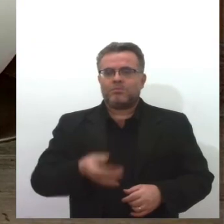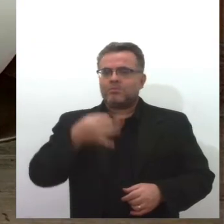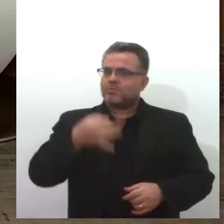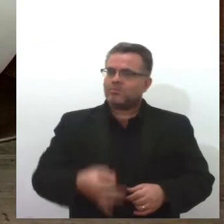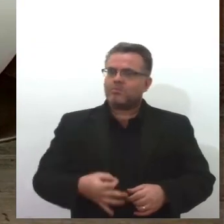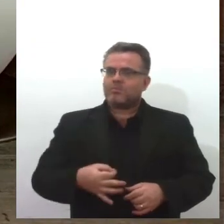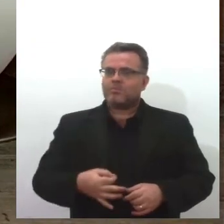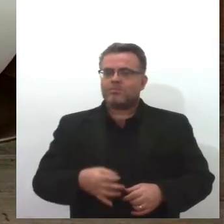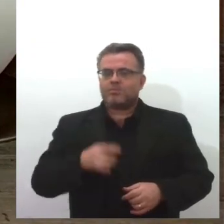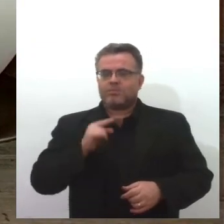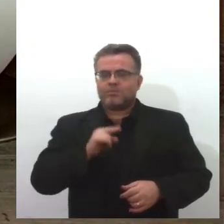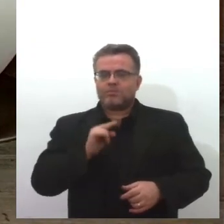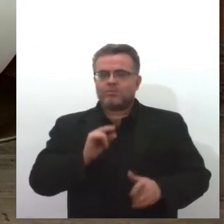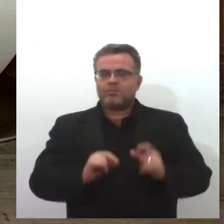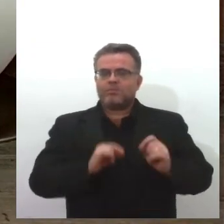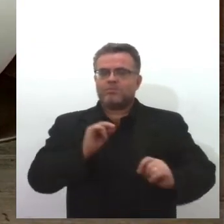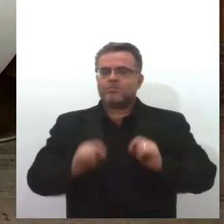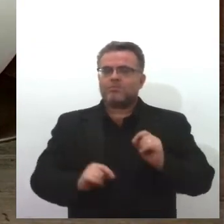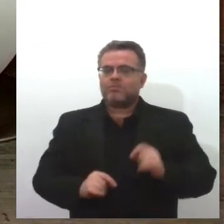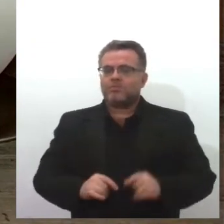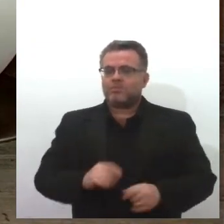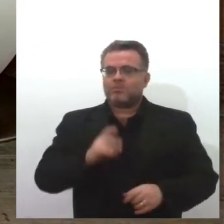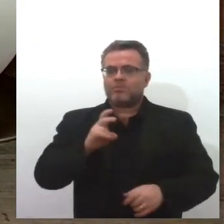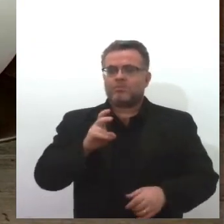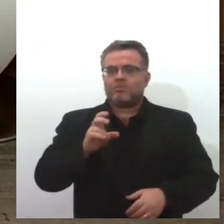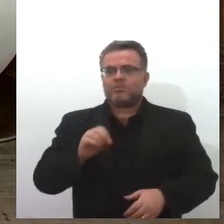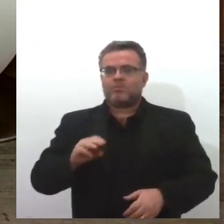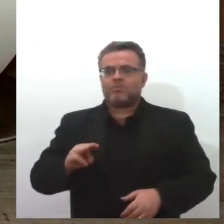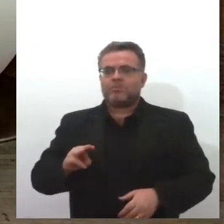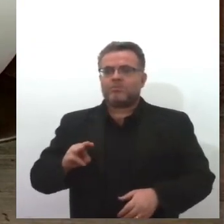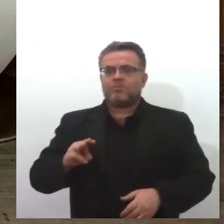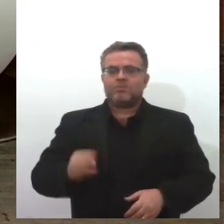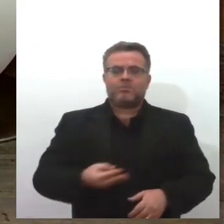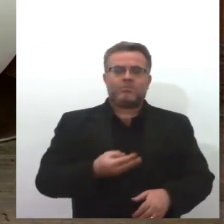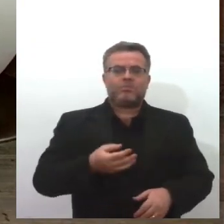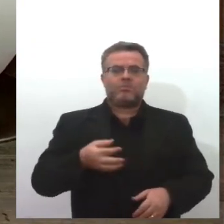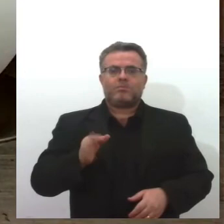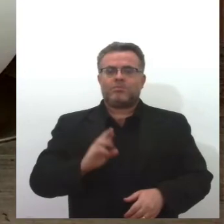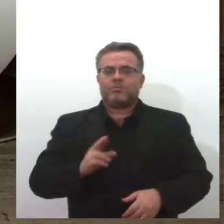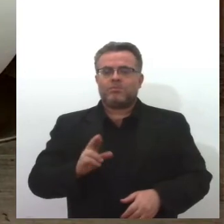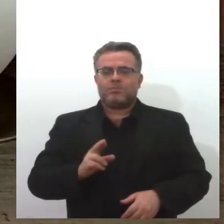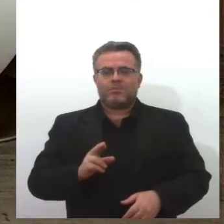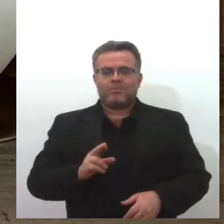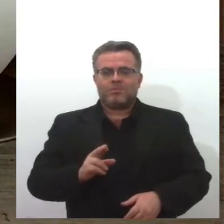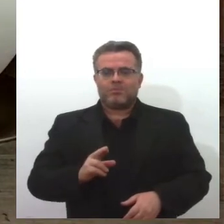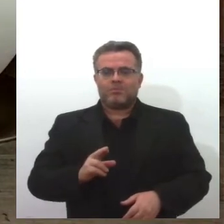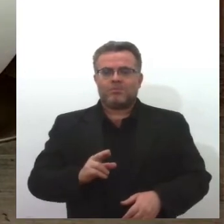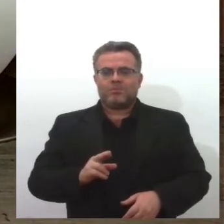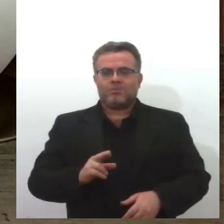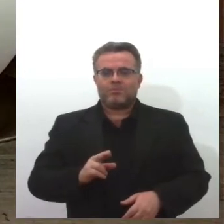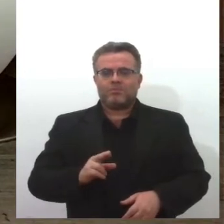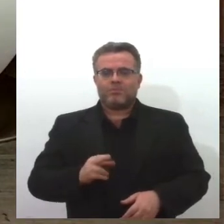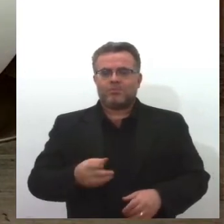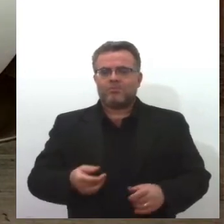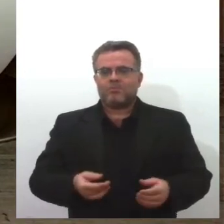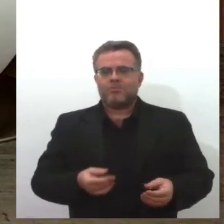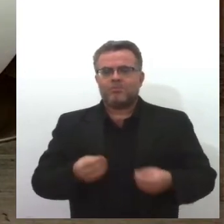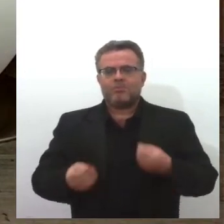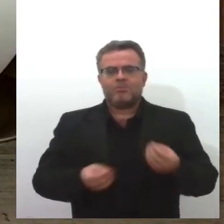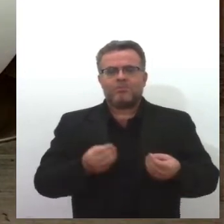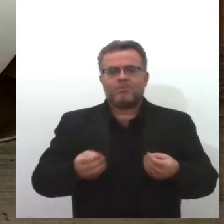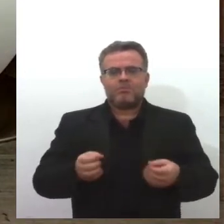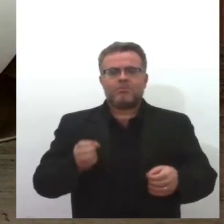tem uma previsão de movimentar 50 milhões de reais em negócios. Algo vultuoso, que gera emprego,